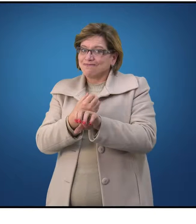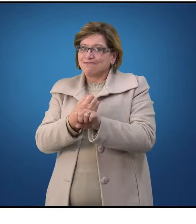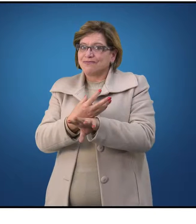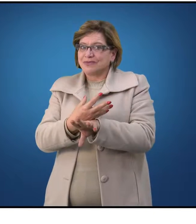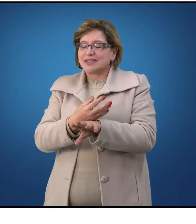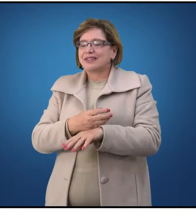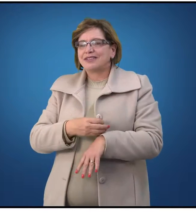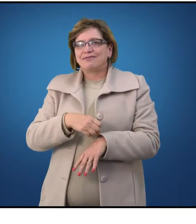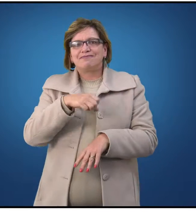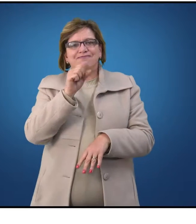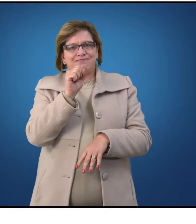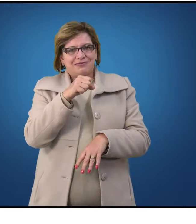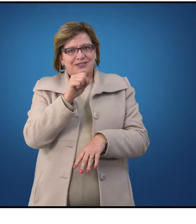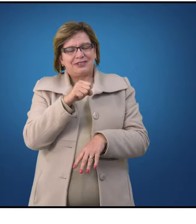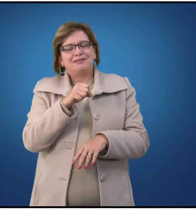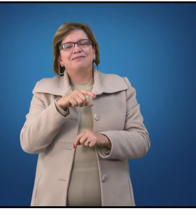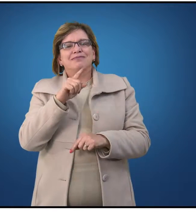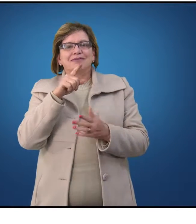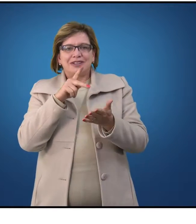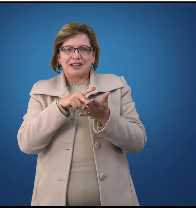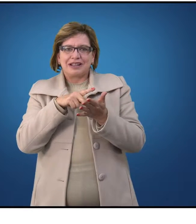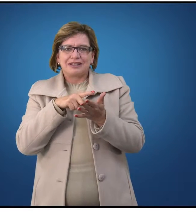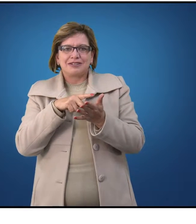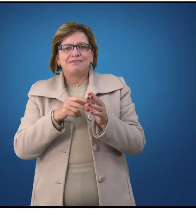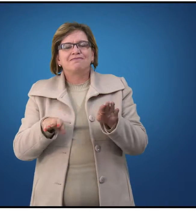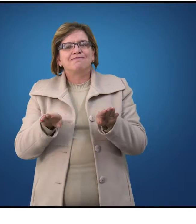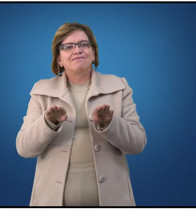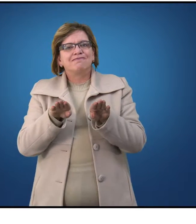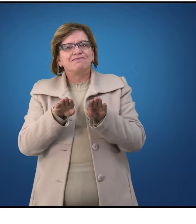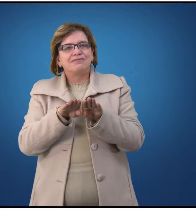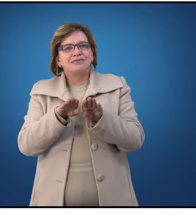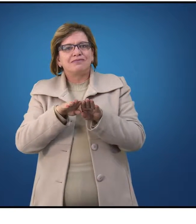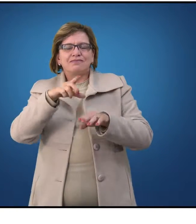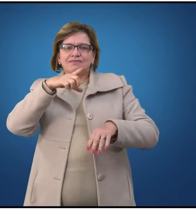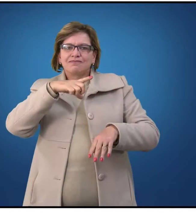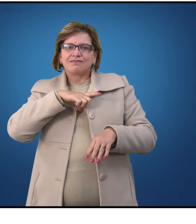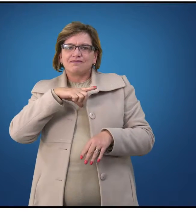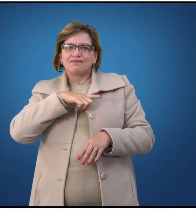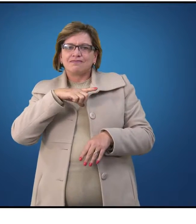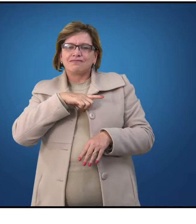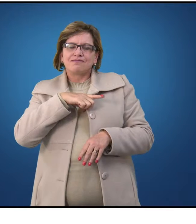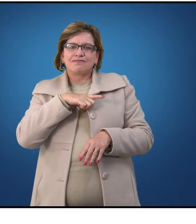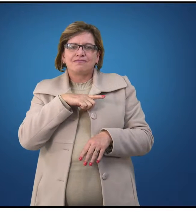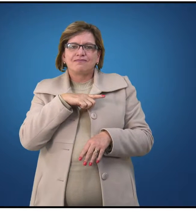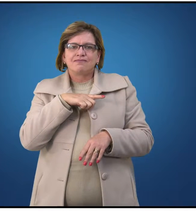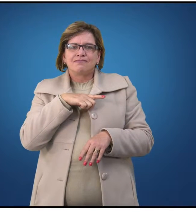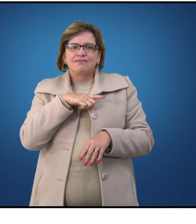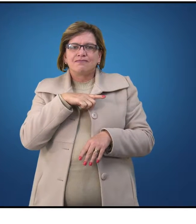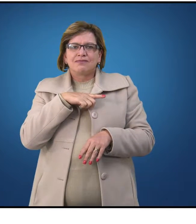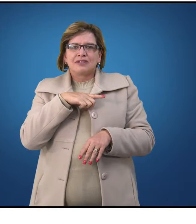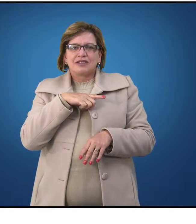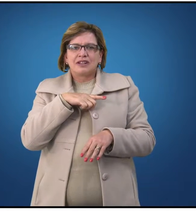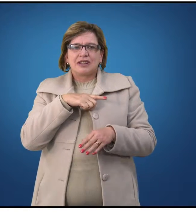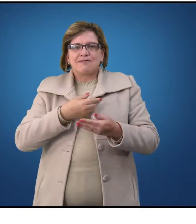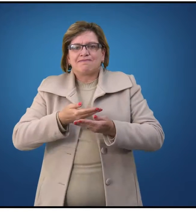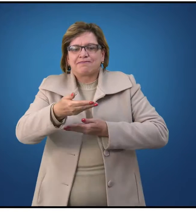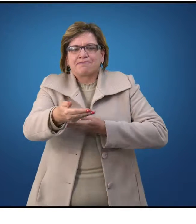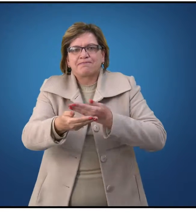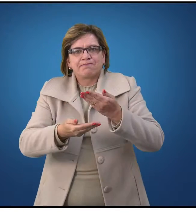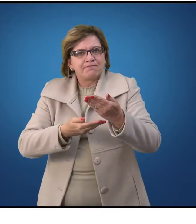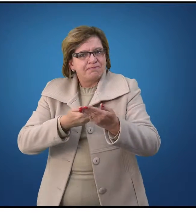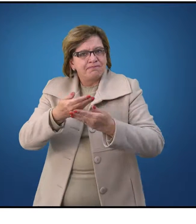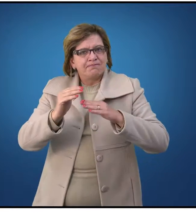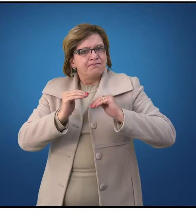atrapalhando. Sim, sim. E com relação a isso, existe a questão da mediação do